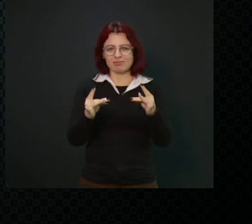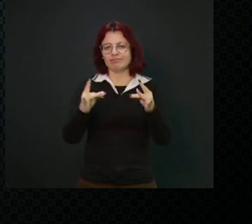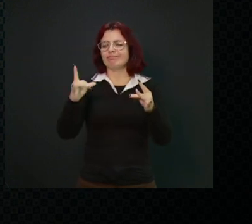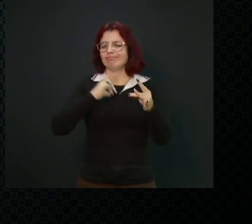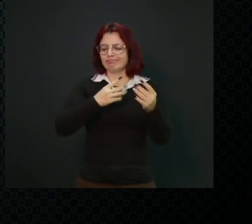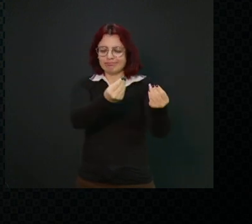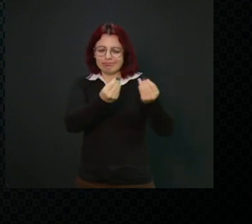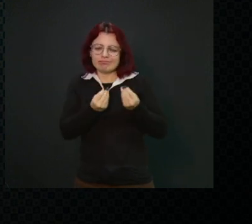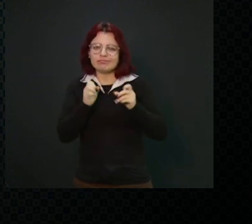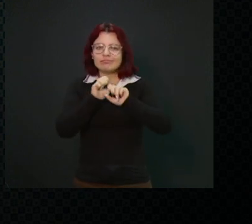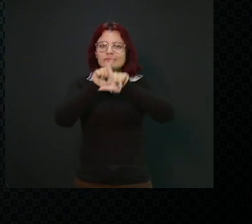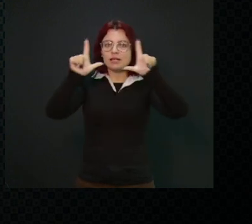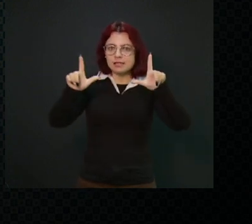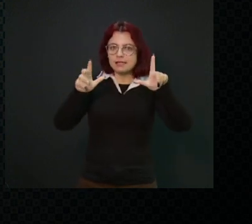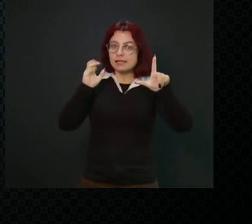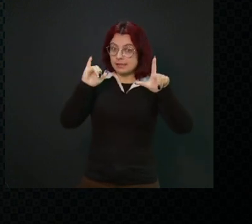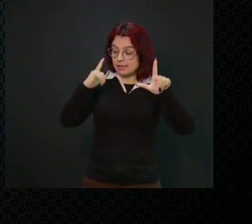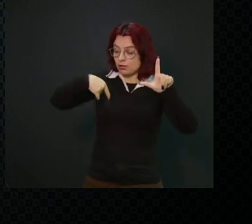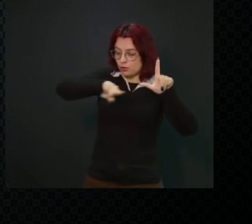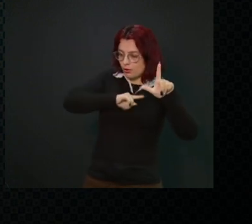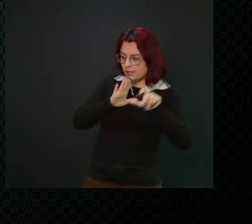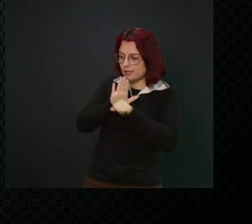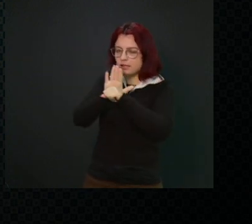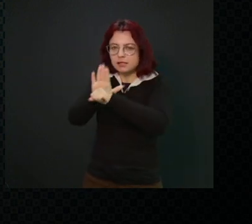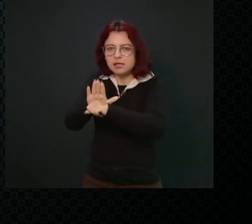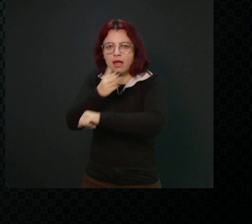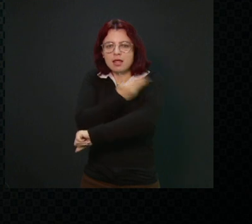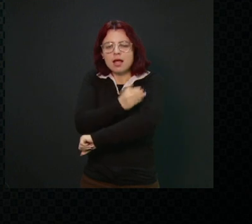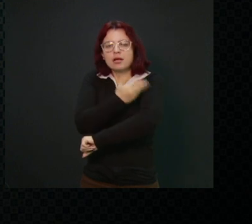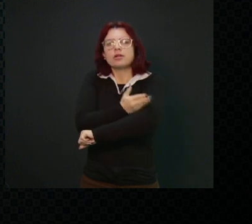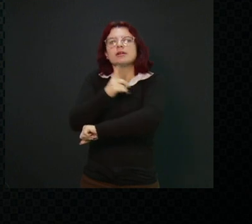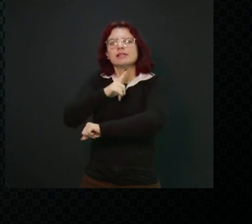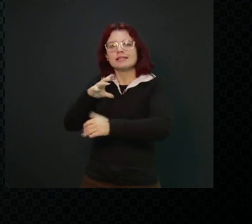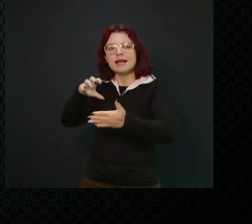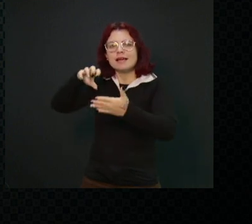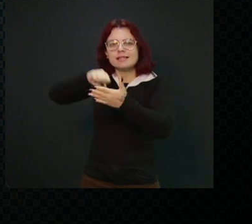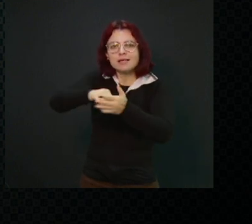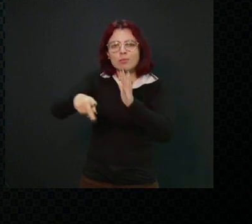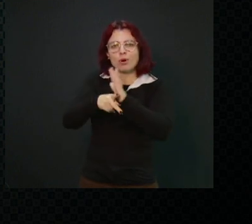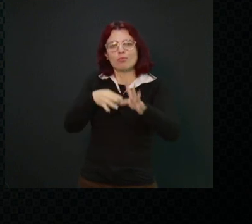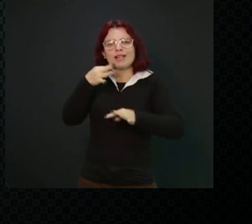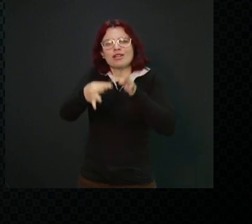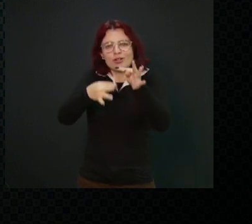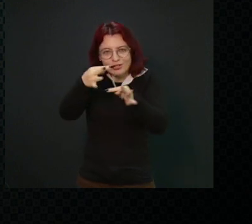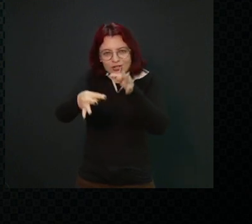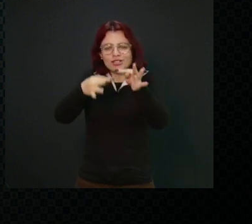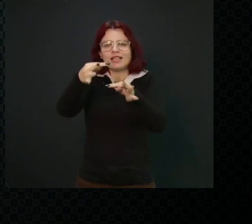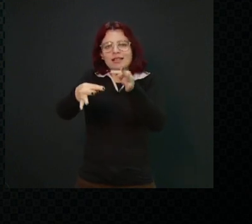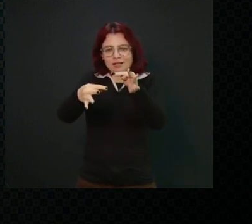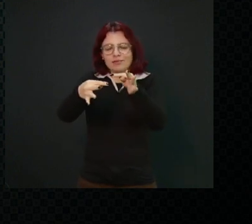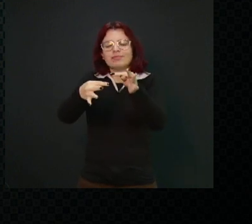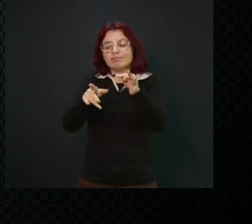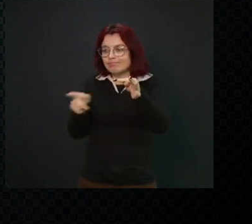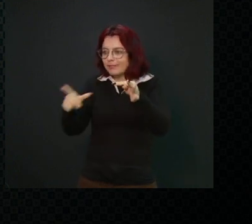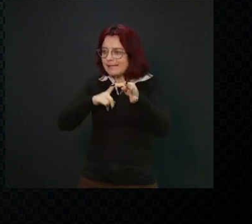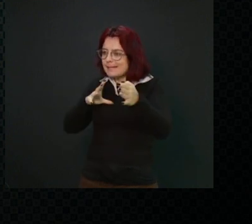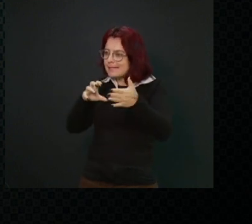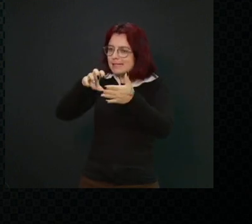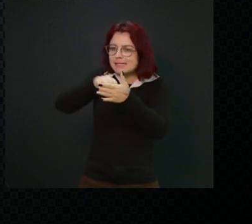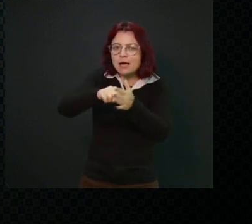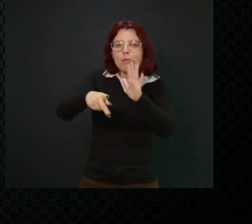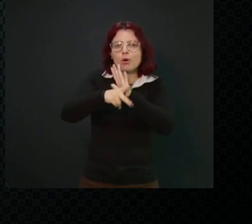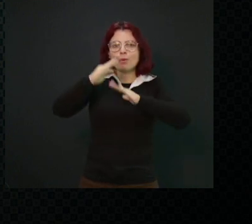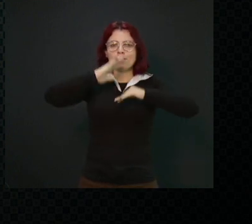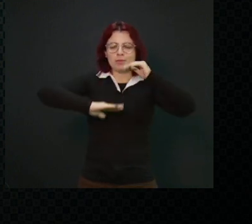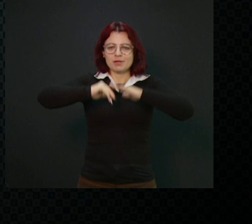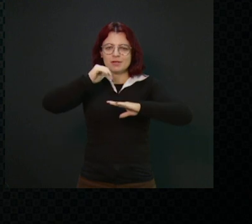claro que se ela tiver as ajudas técnicas, tiver acesso à tecnologia assistiva, tiver acesso ao profissional